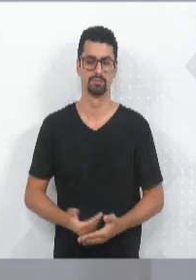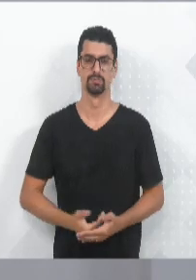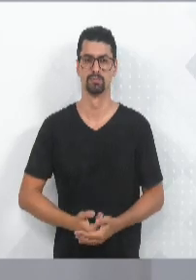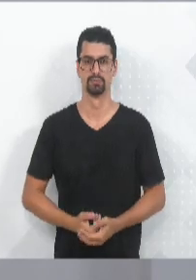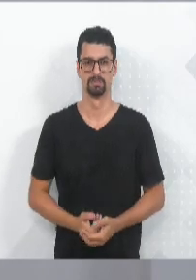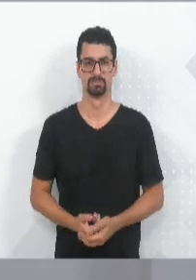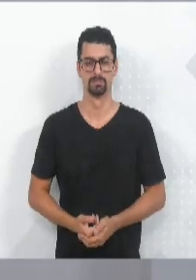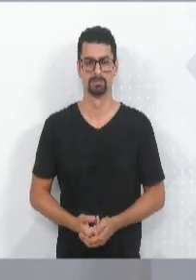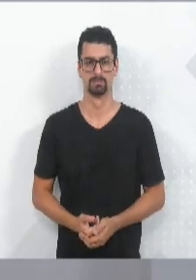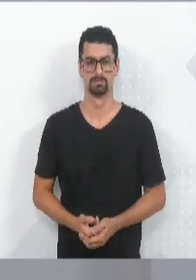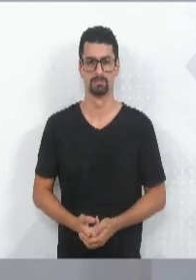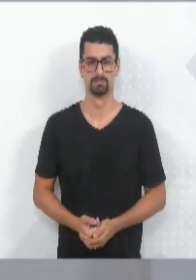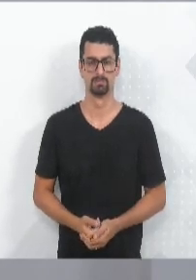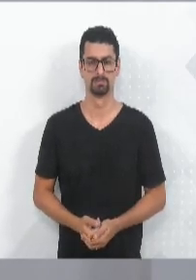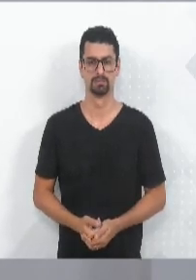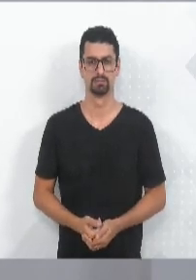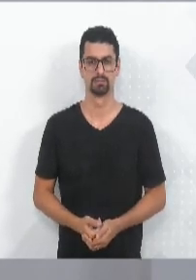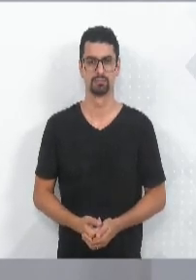praticá-la